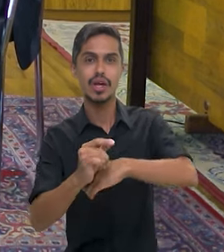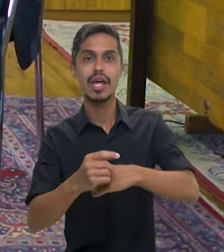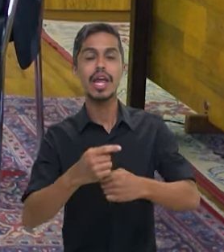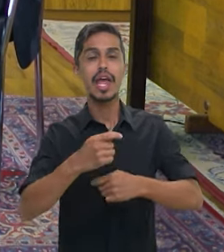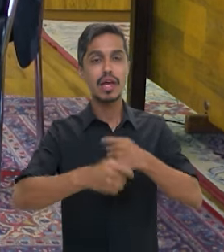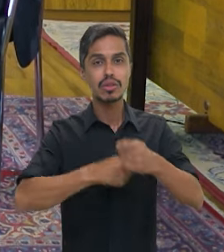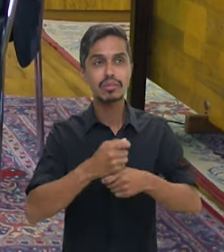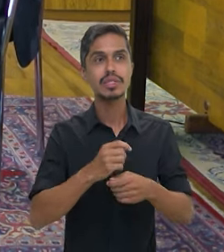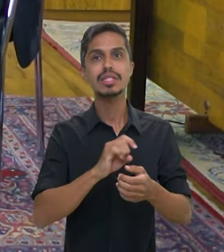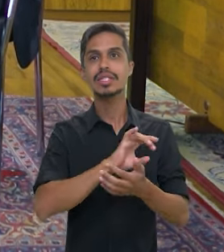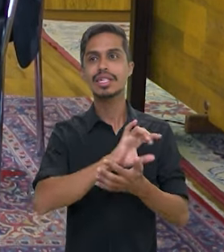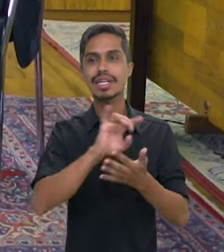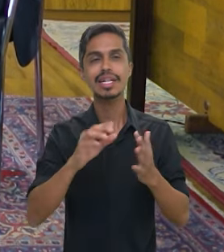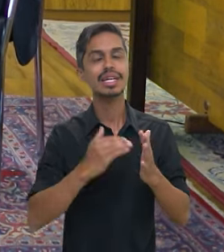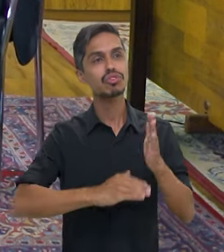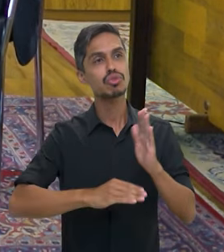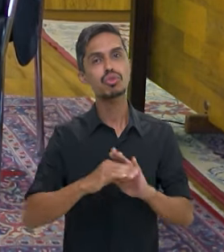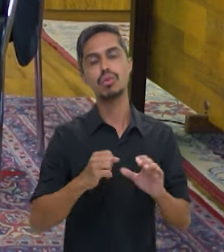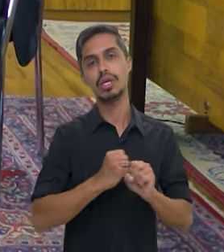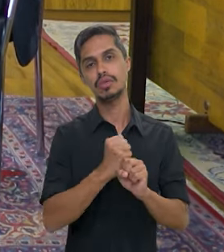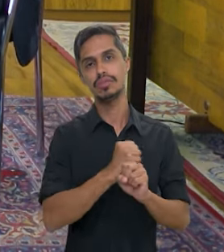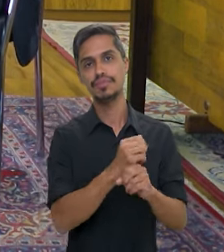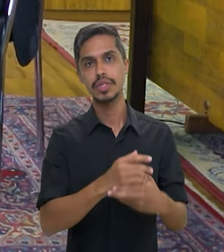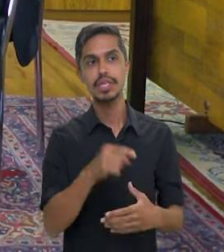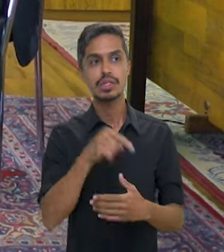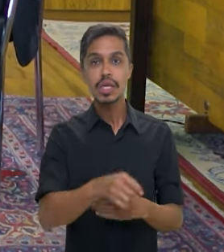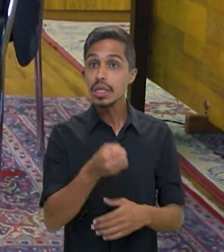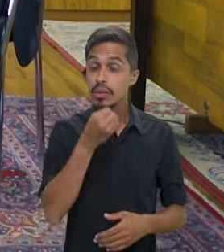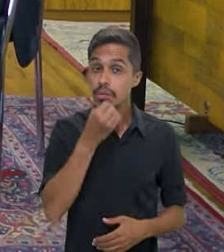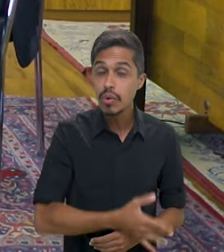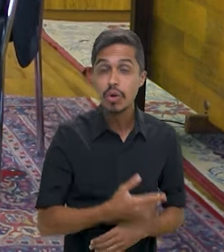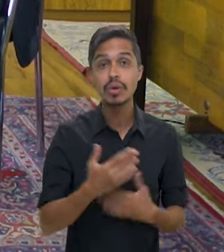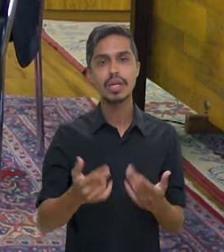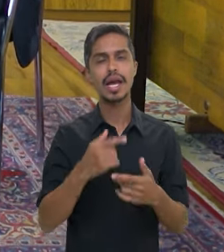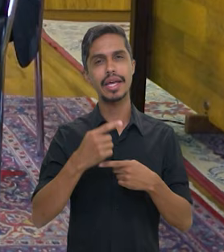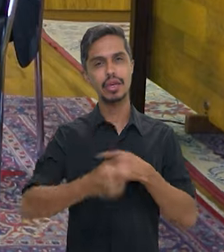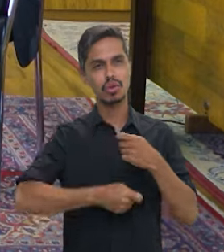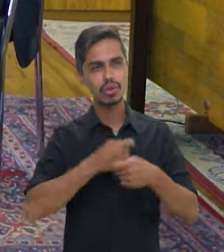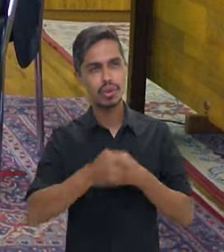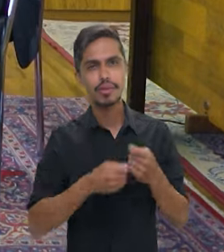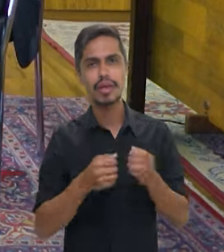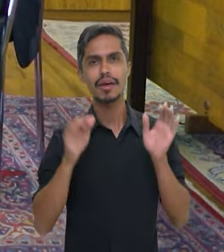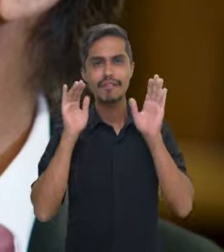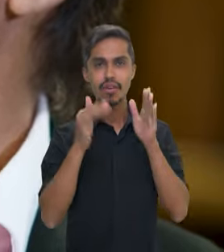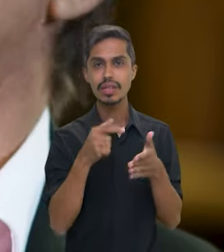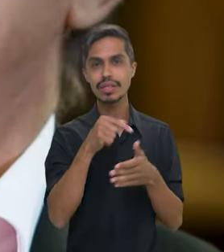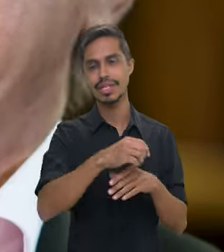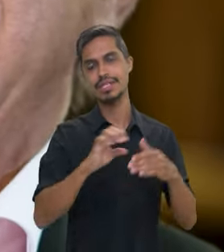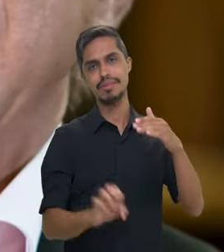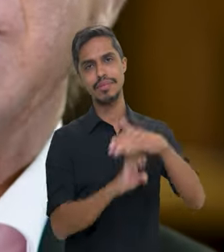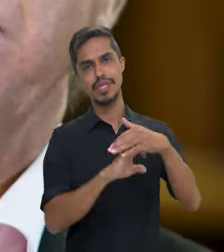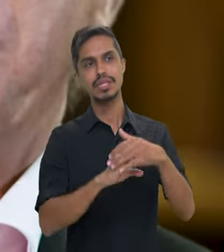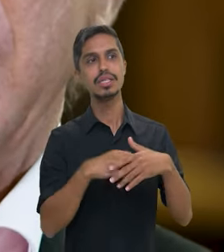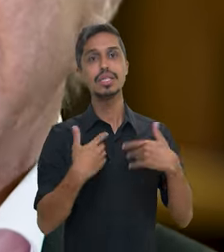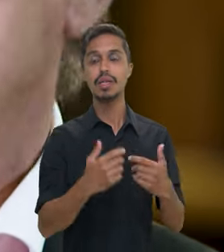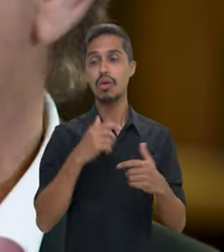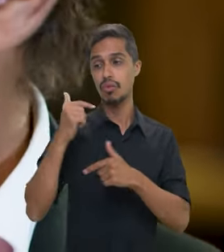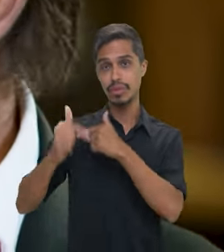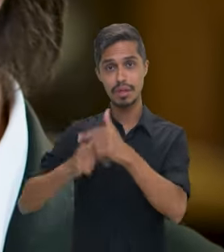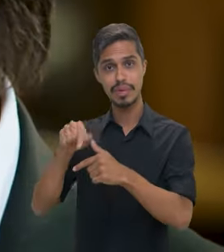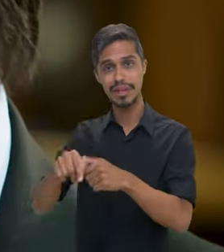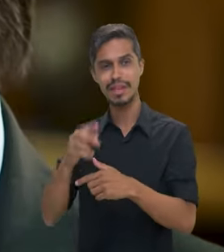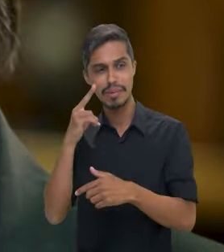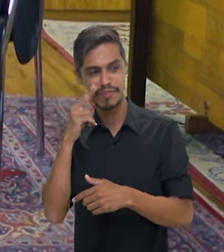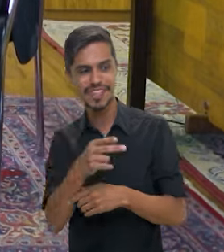economizadas por ano pelas empresas. Isso aqui custa uma montanha de dinheiro também em economia para as empresas.